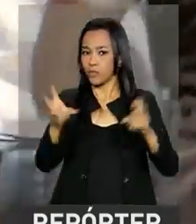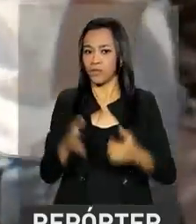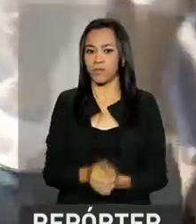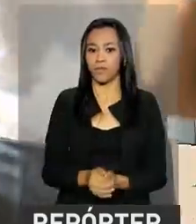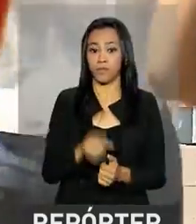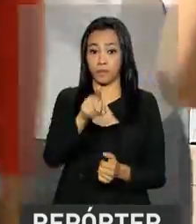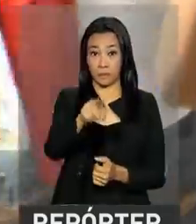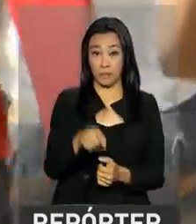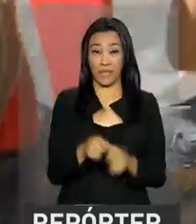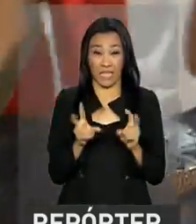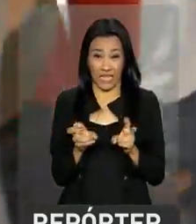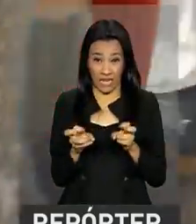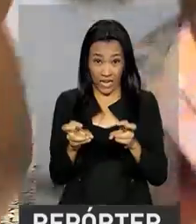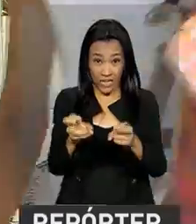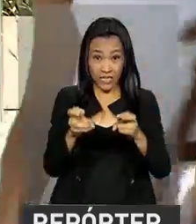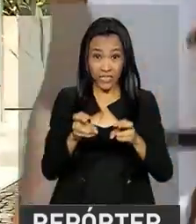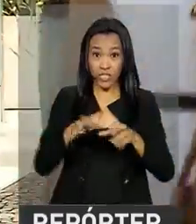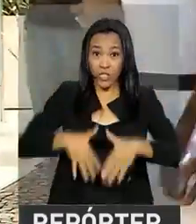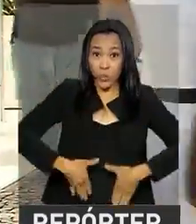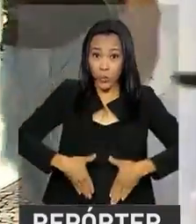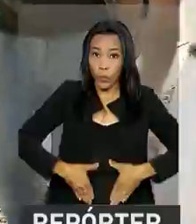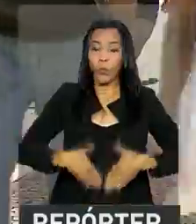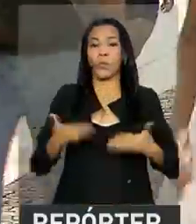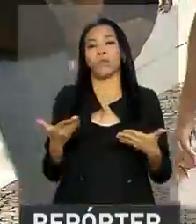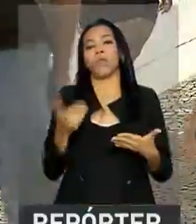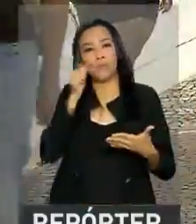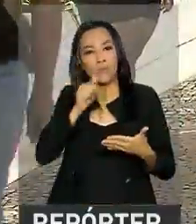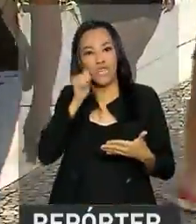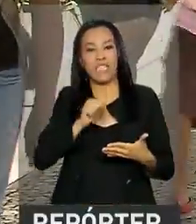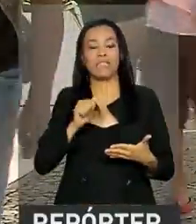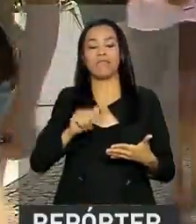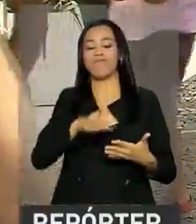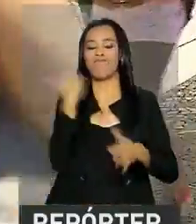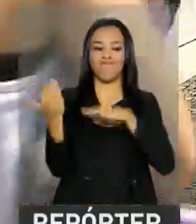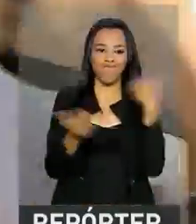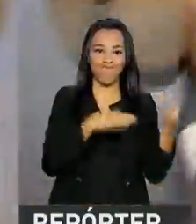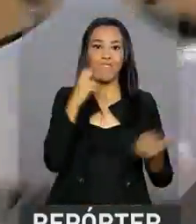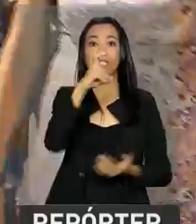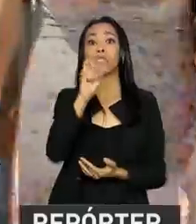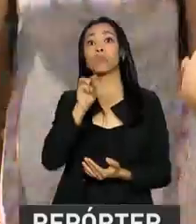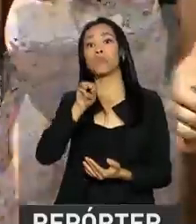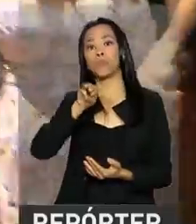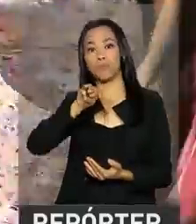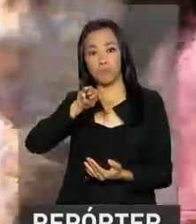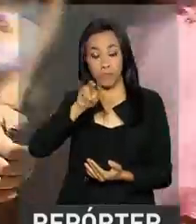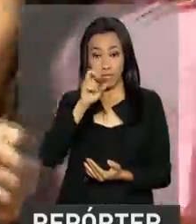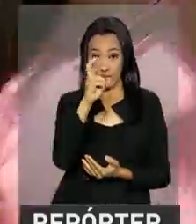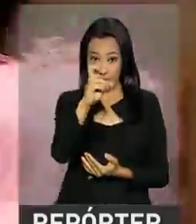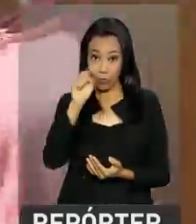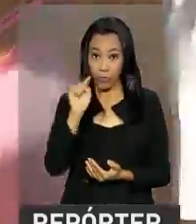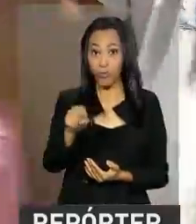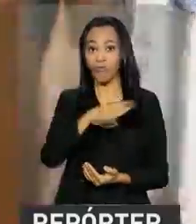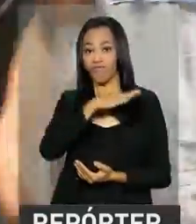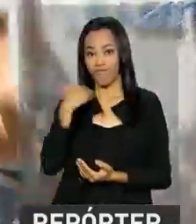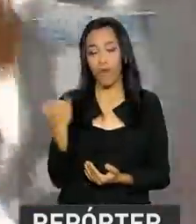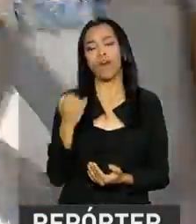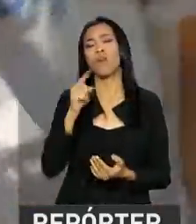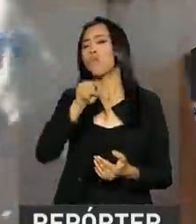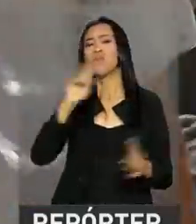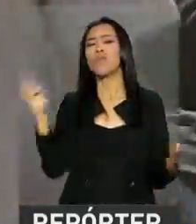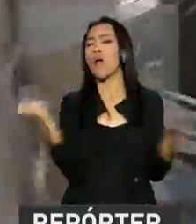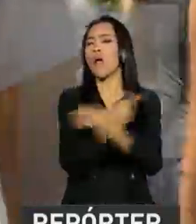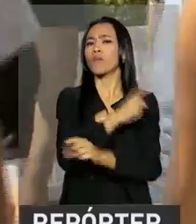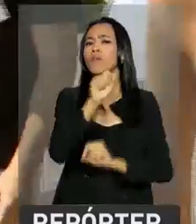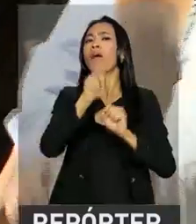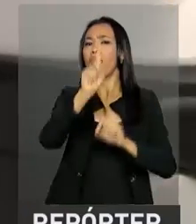o câncer de colo do útero mata mais de 5.000 mulheres por ano no Brasil a principal causa desse tipo de câncer é